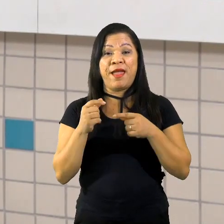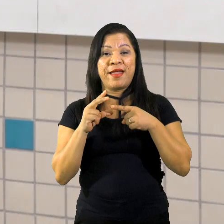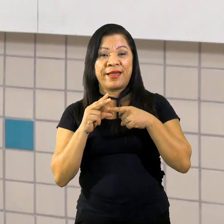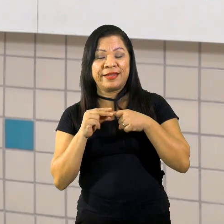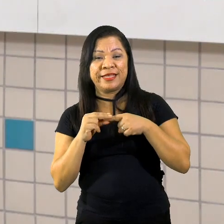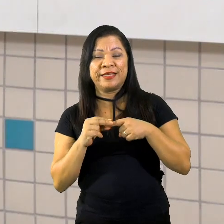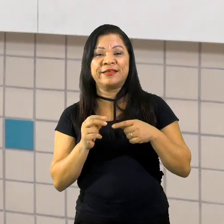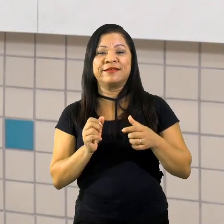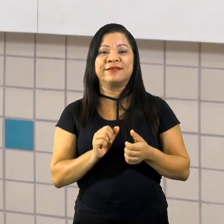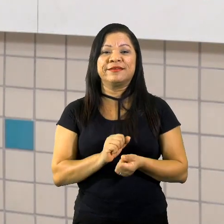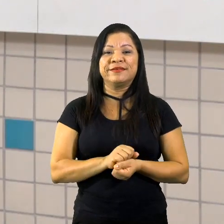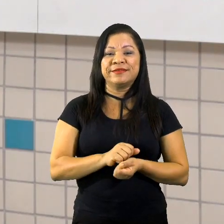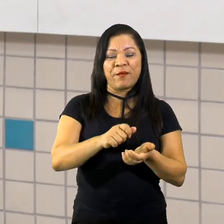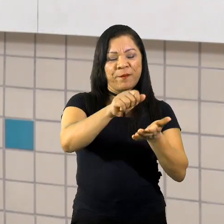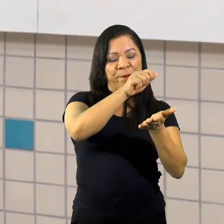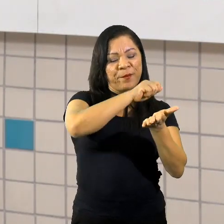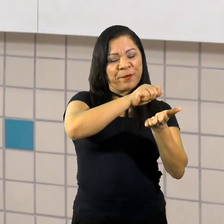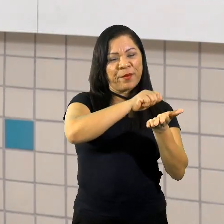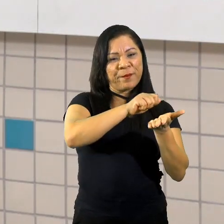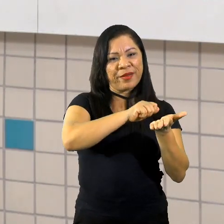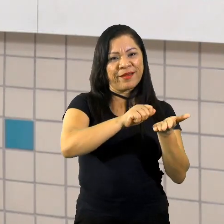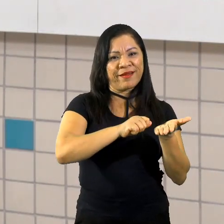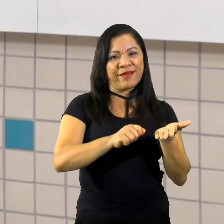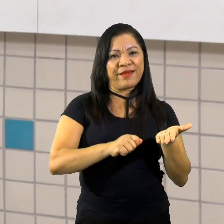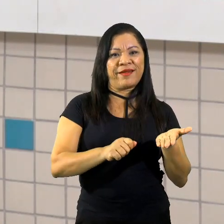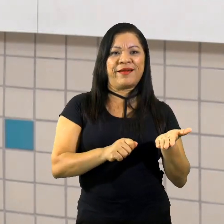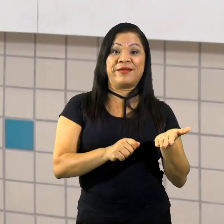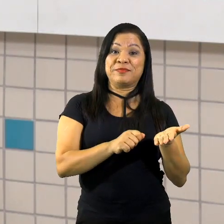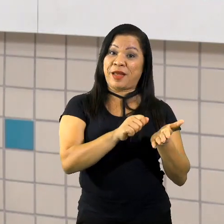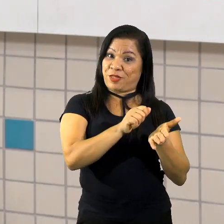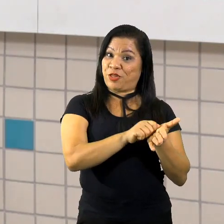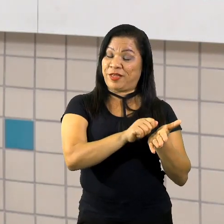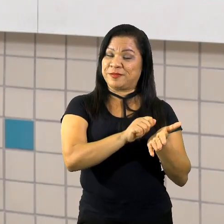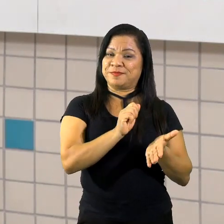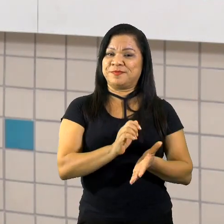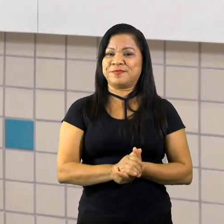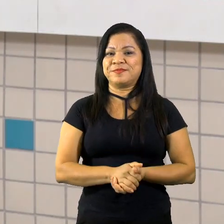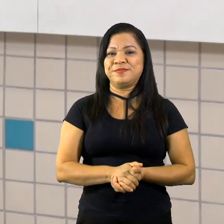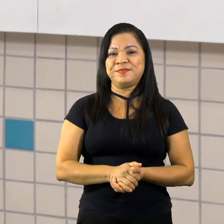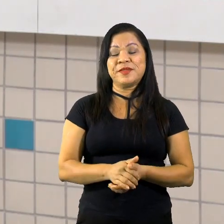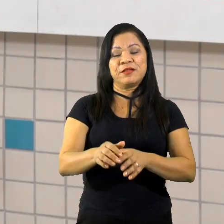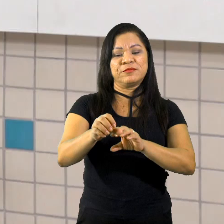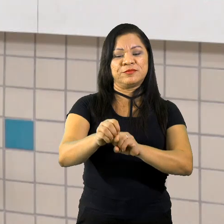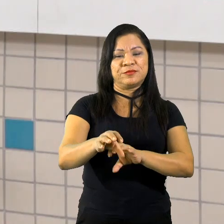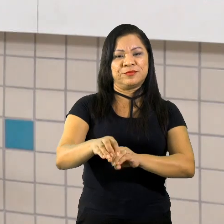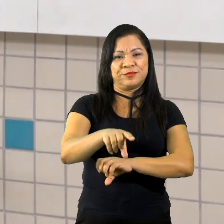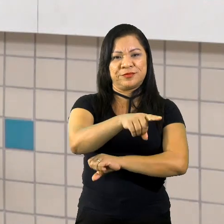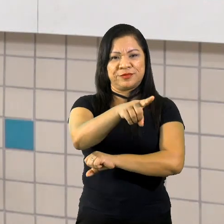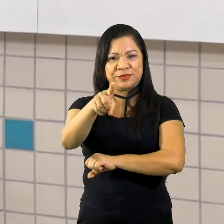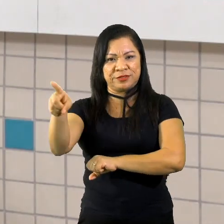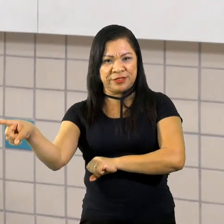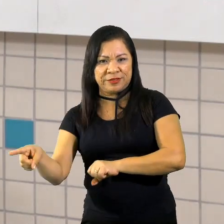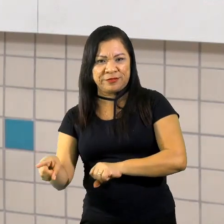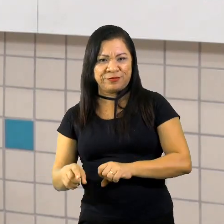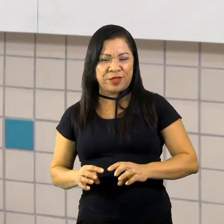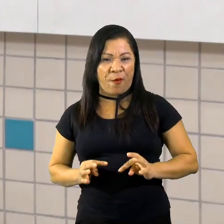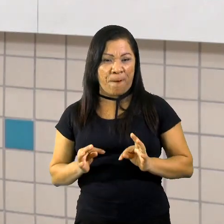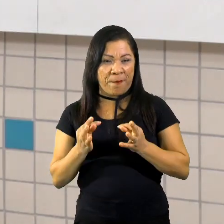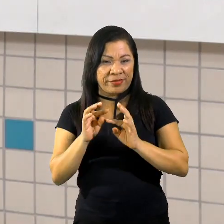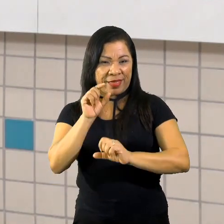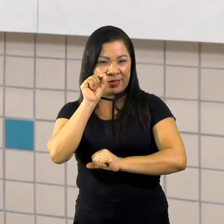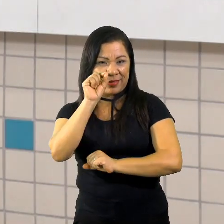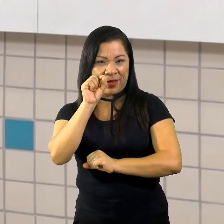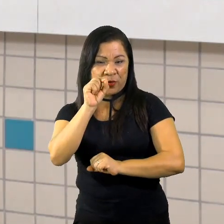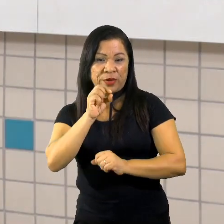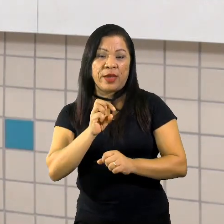e o seu caderno para fazer as seguintes anotações. Eu vou ensinar a vocês uma técnica que é chamada de mapa